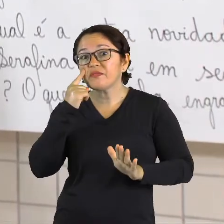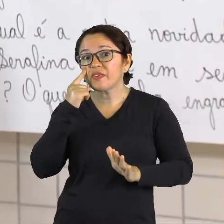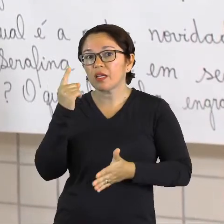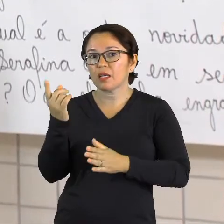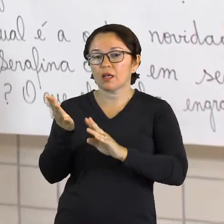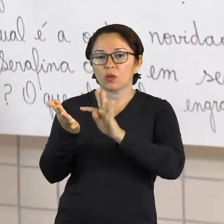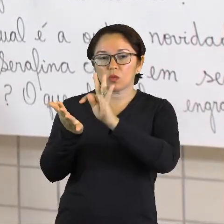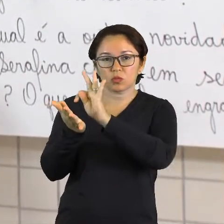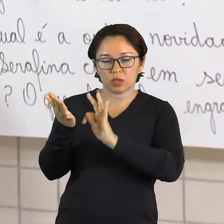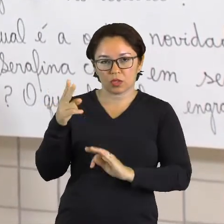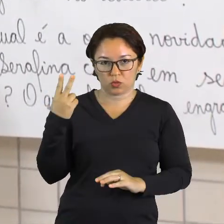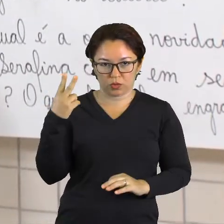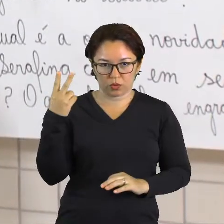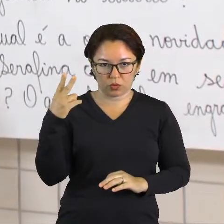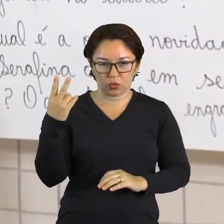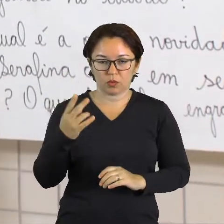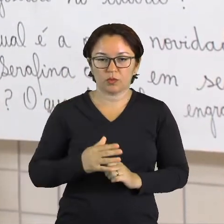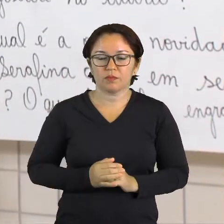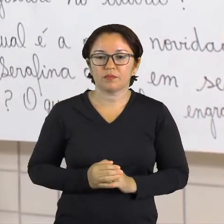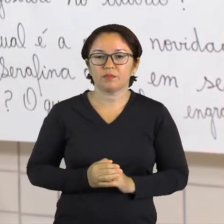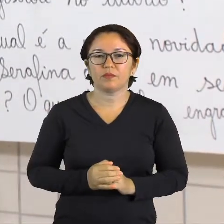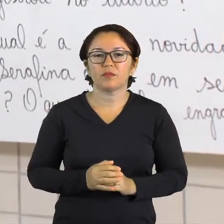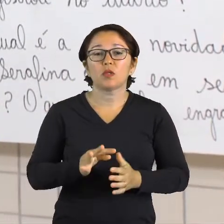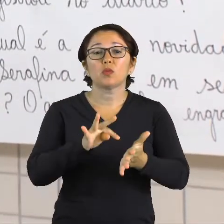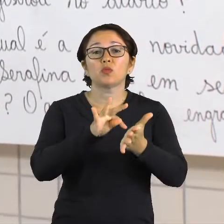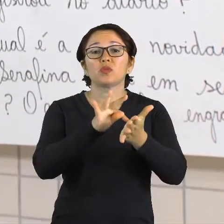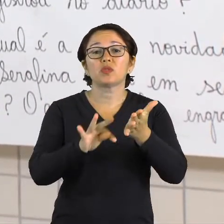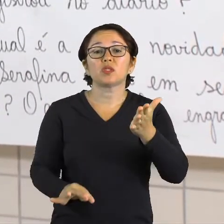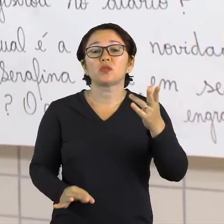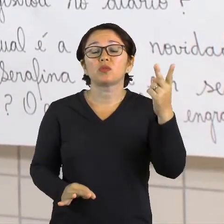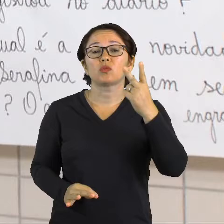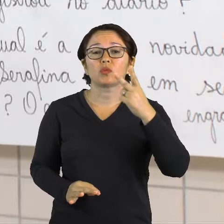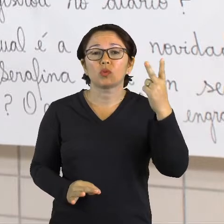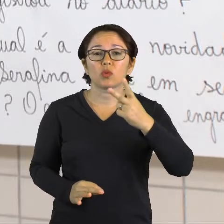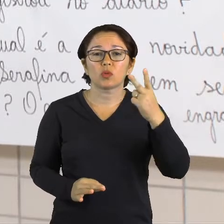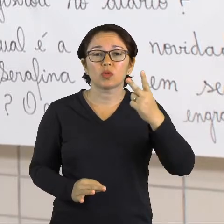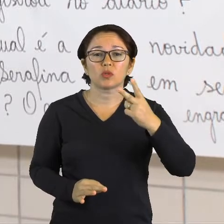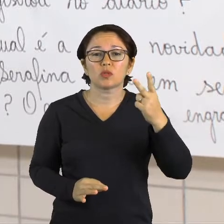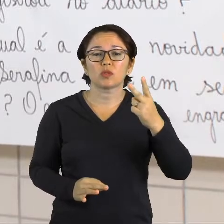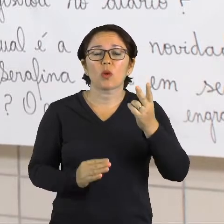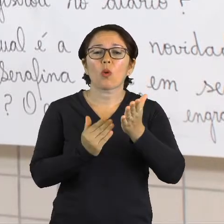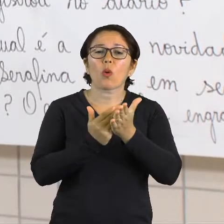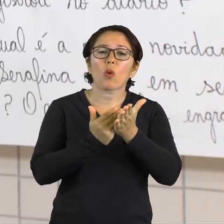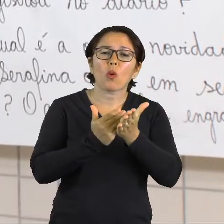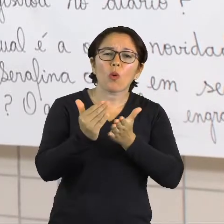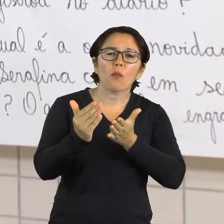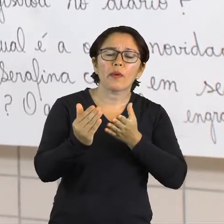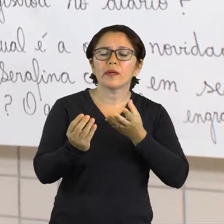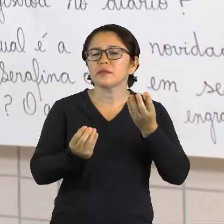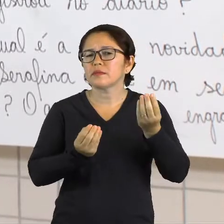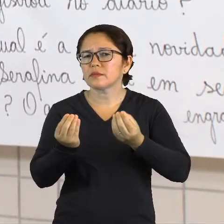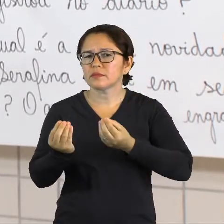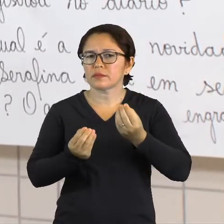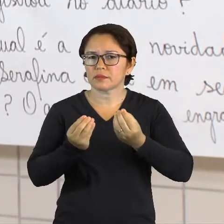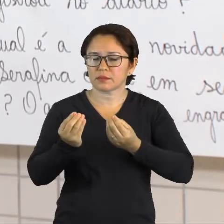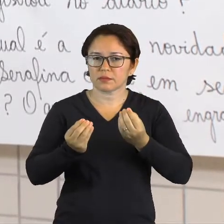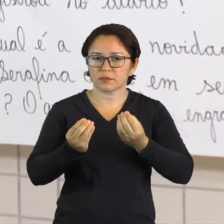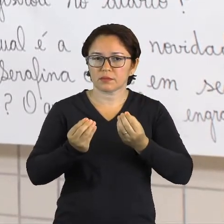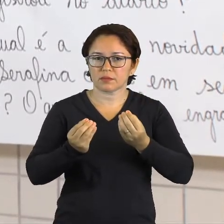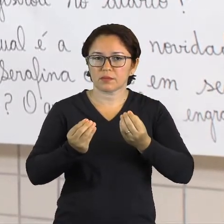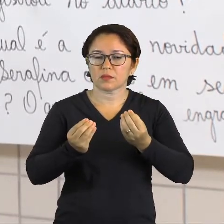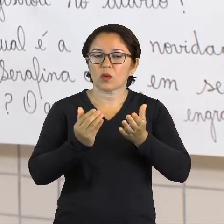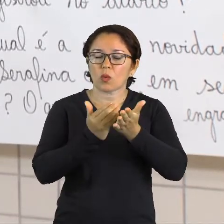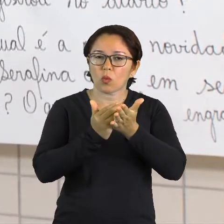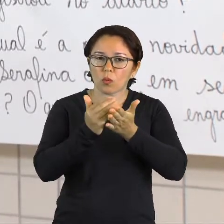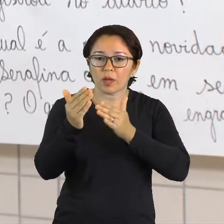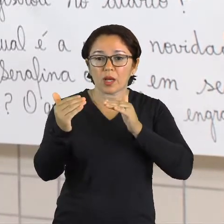texto 2, ele já começa de maneira diferente, que é uma das características básicas desse gênero textual, que